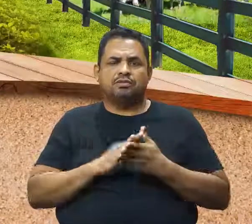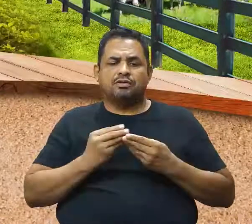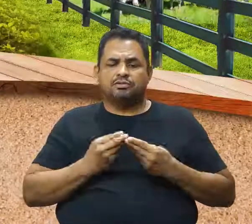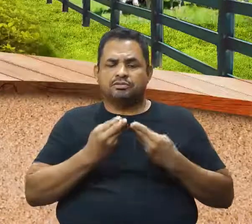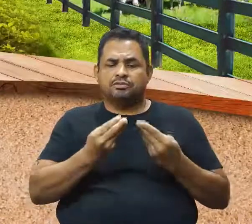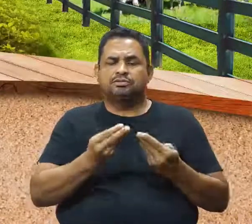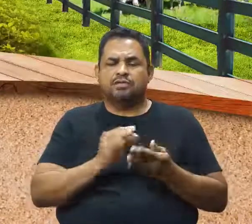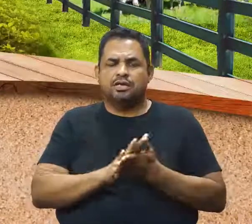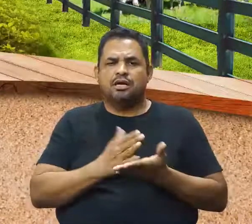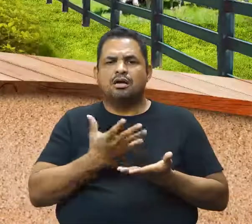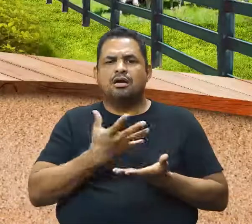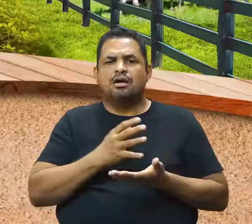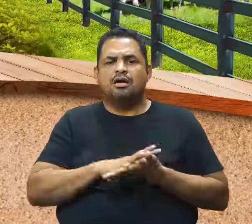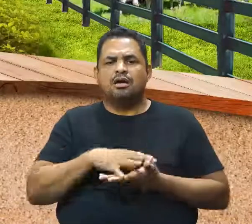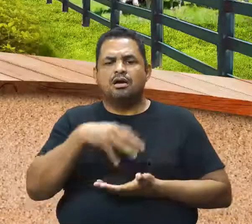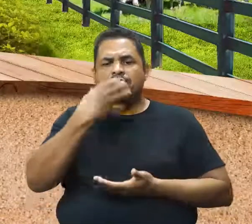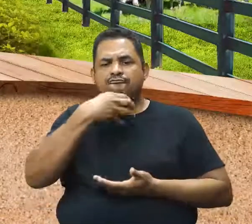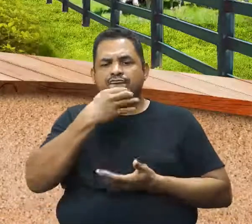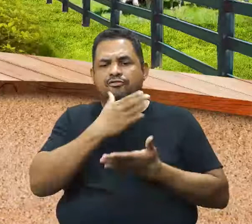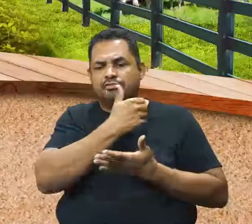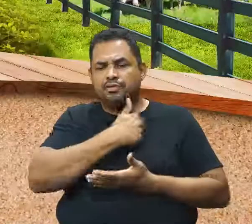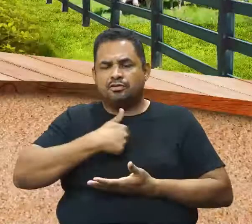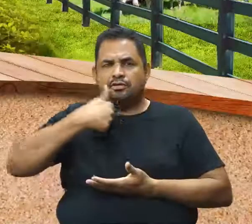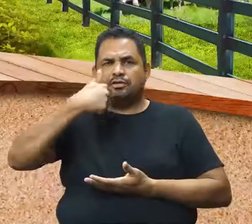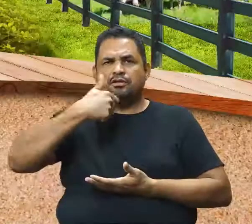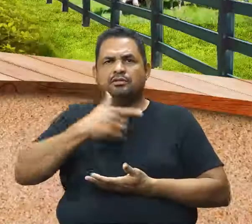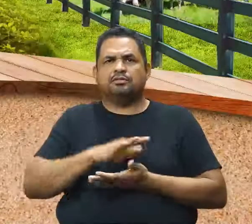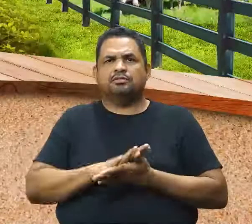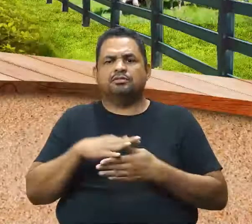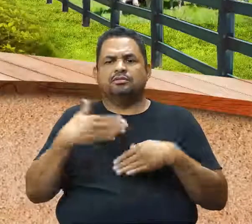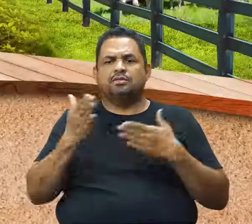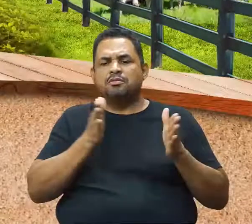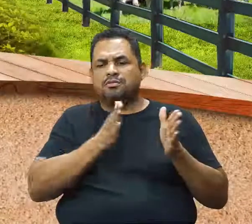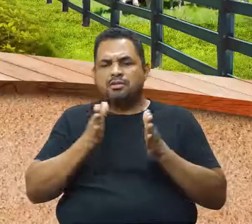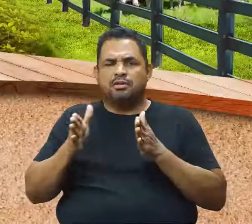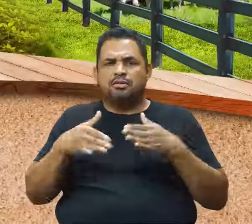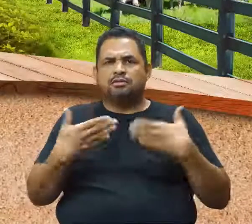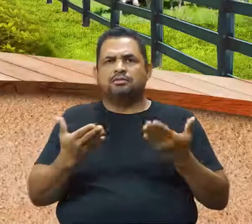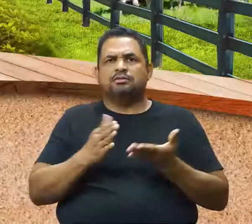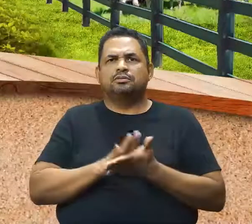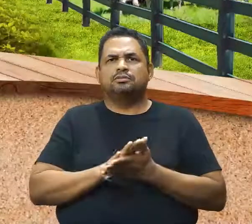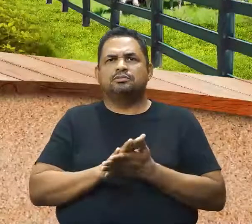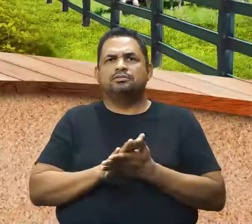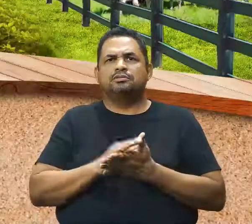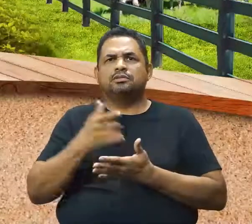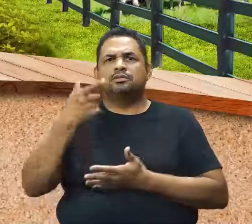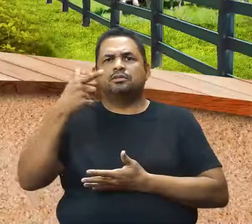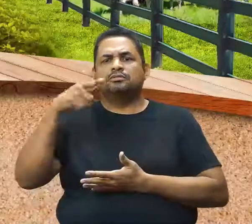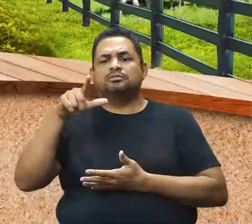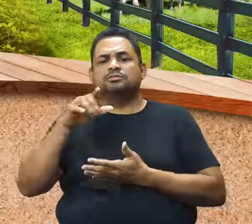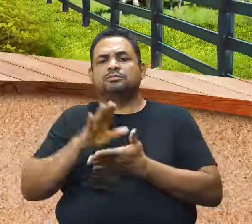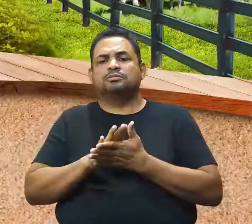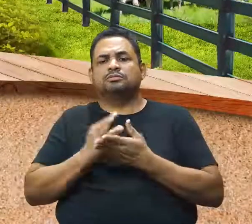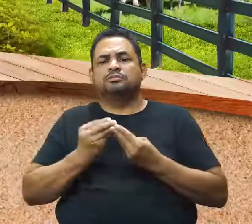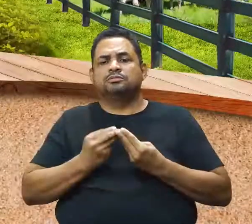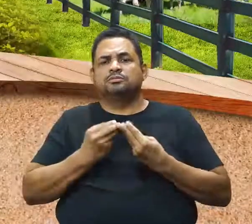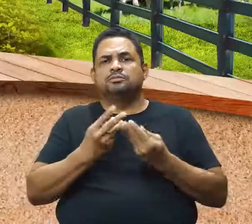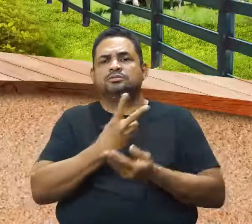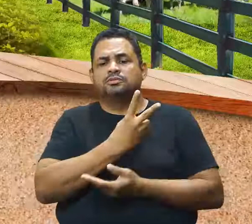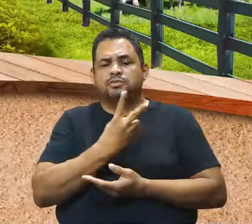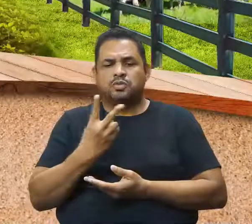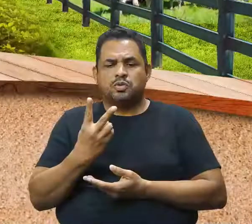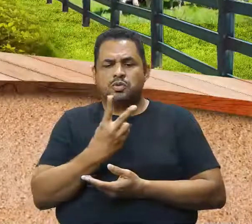fruta beneficiada. E na hora que tiver a época de produção dessa fruta, você consegue atender os